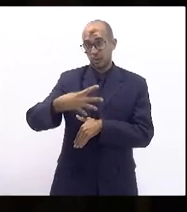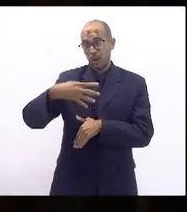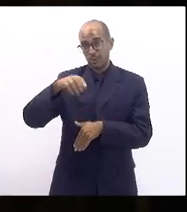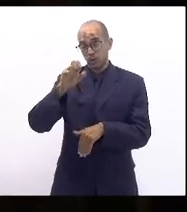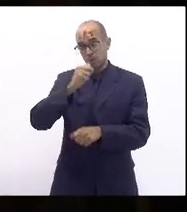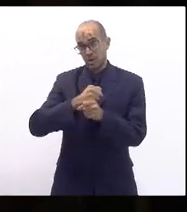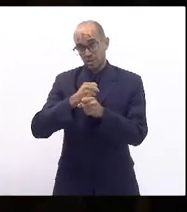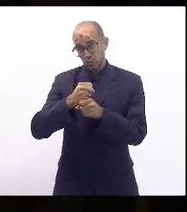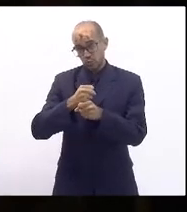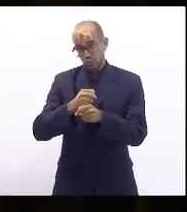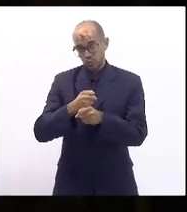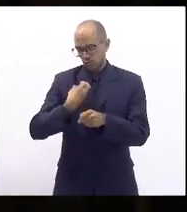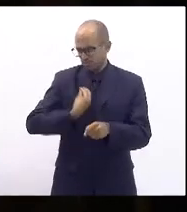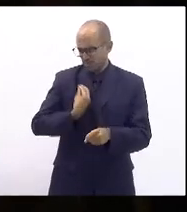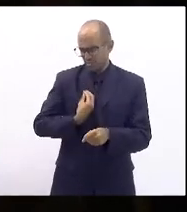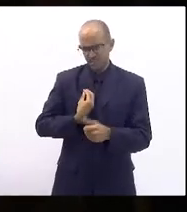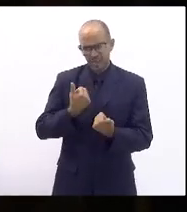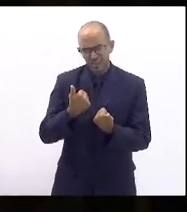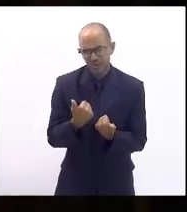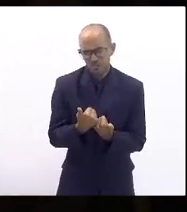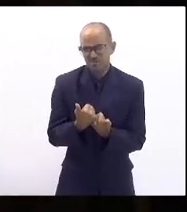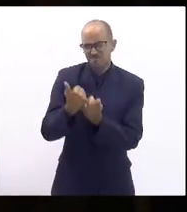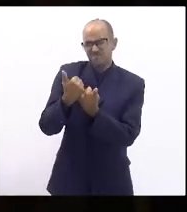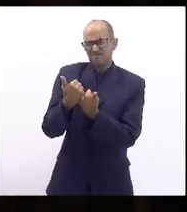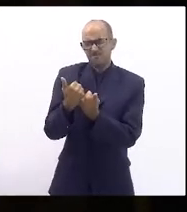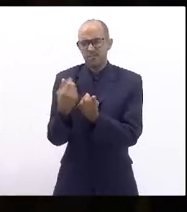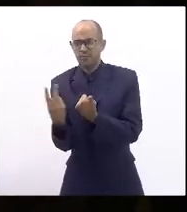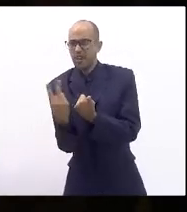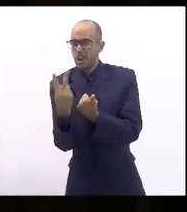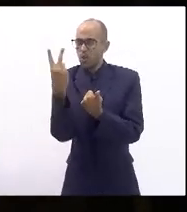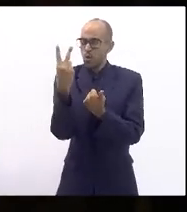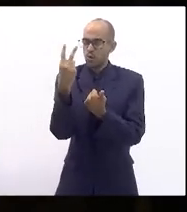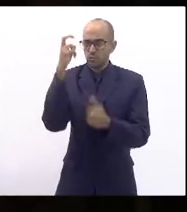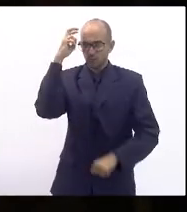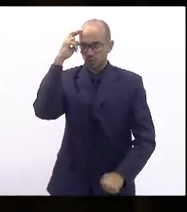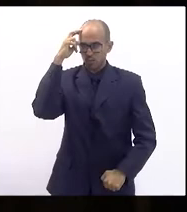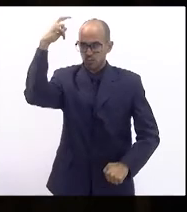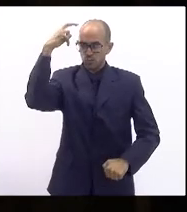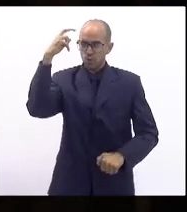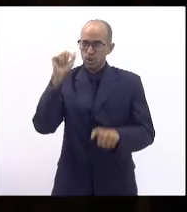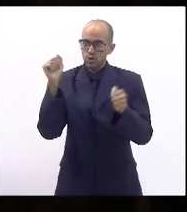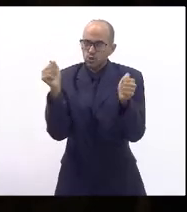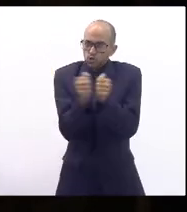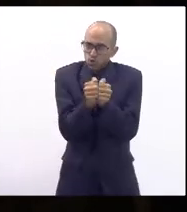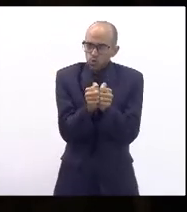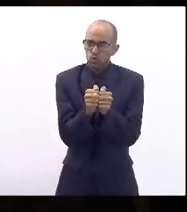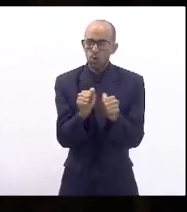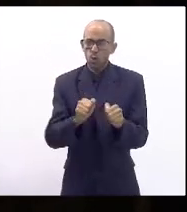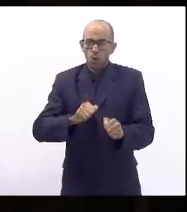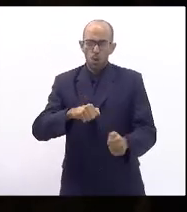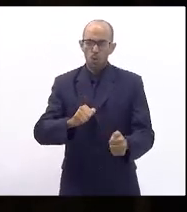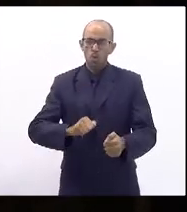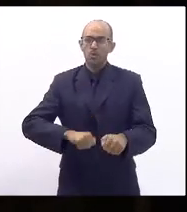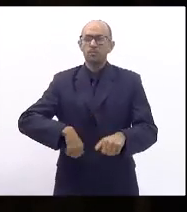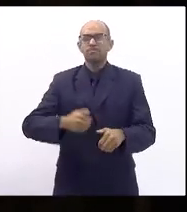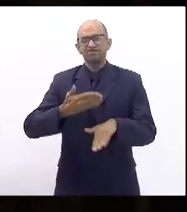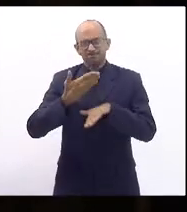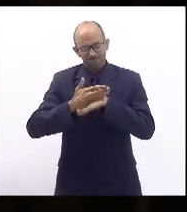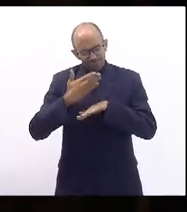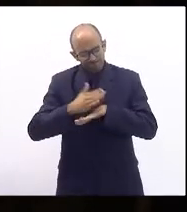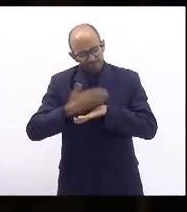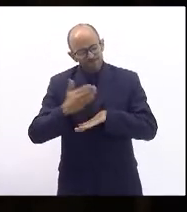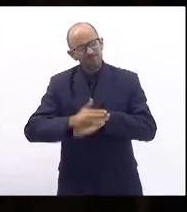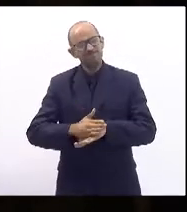uma insistência alicerçada em valores e tradições impregnado de um incansável um comprometimento com a nação brasileira